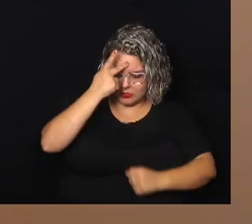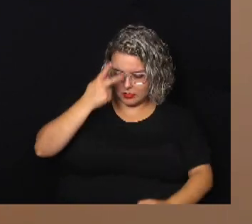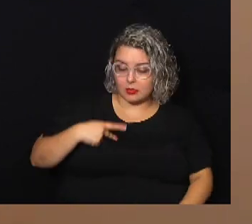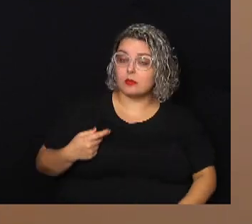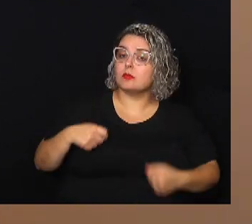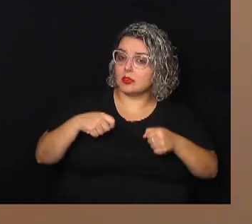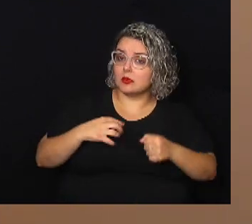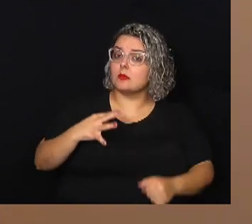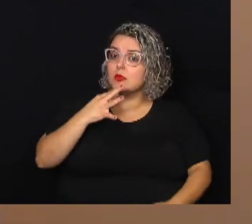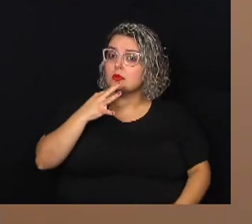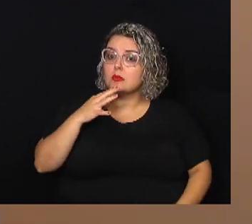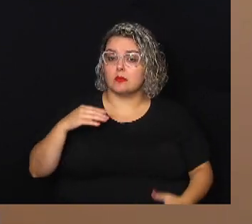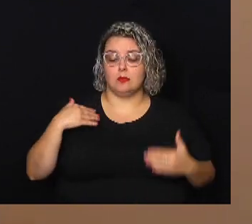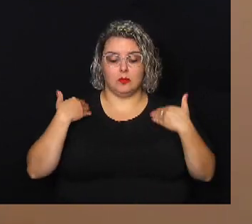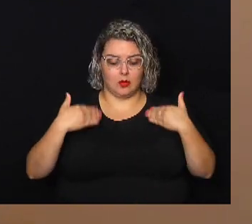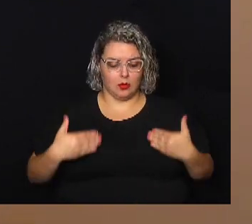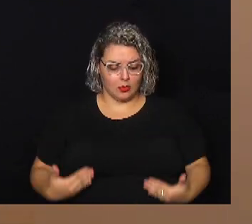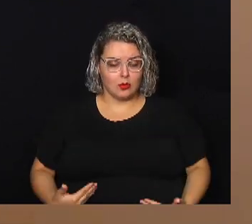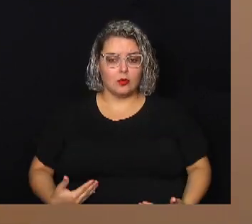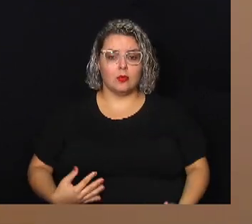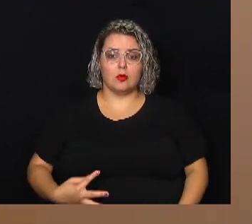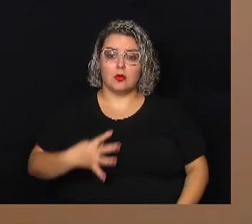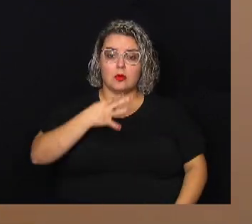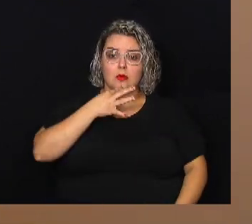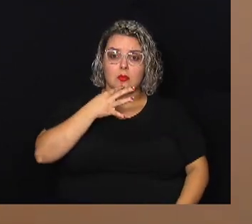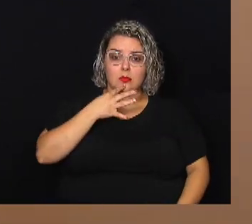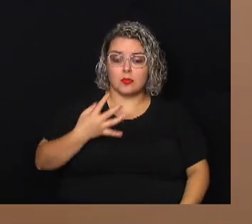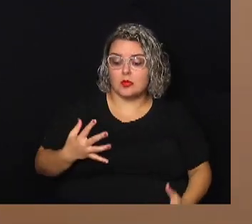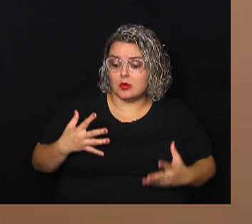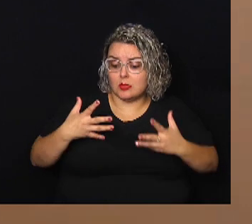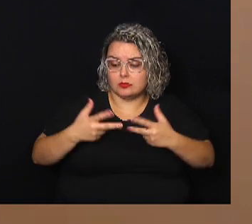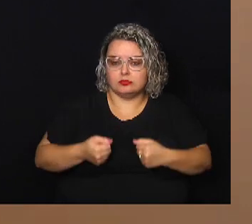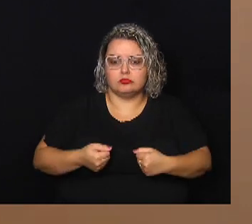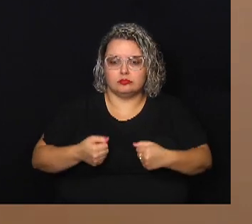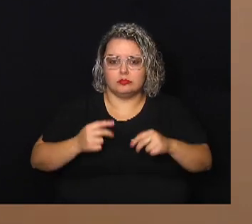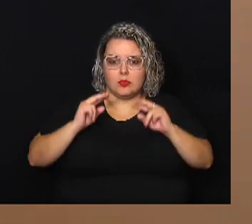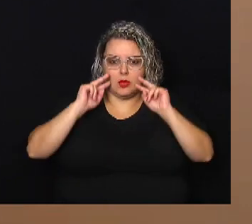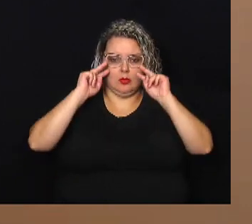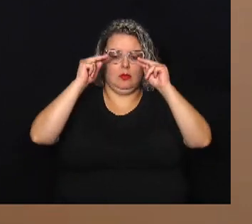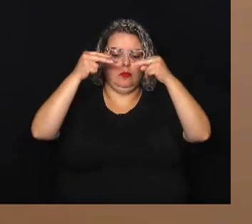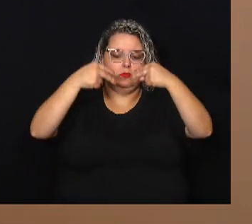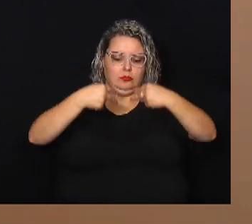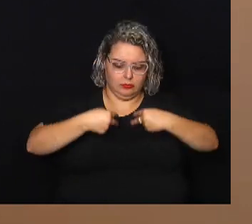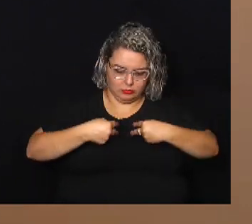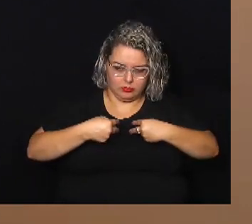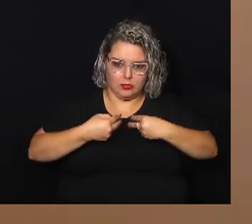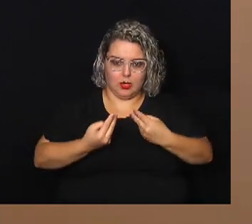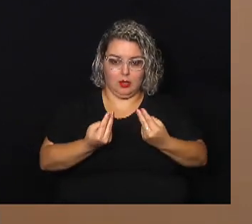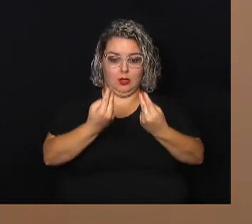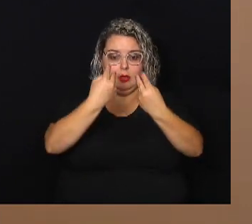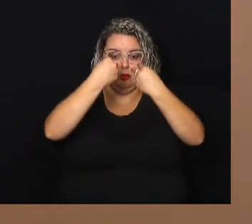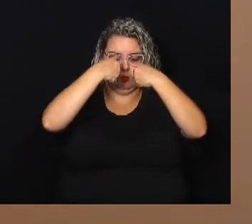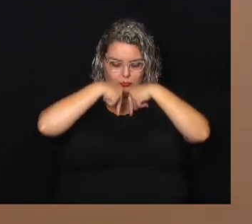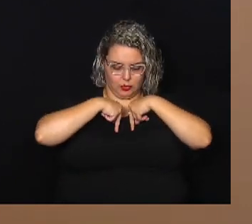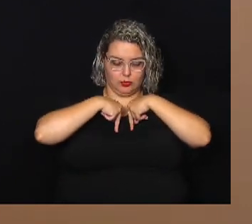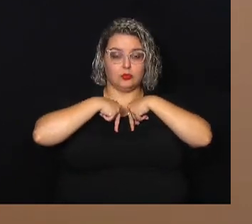conhecer o nosso corpo, olhar muitas vezes mais para a gente, mais para dentro do que para o próximo. Isso